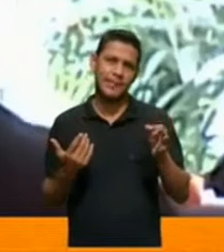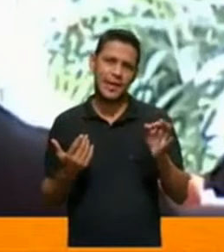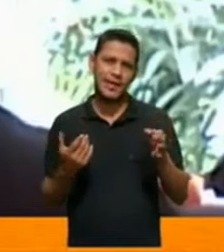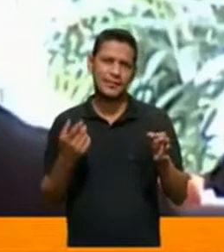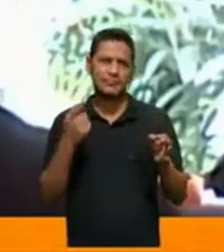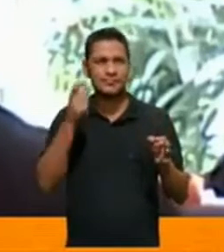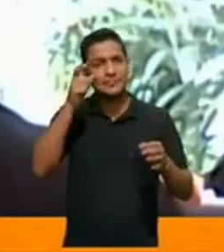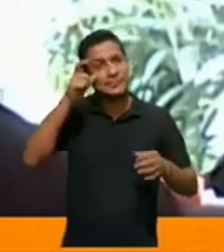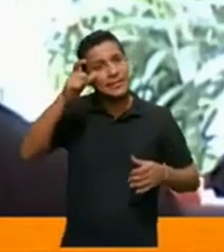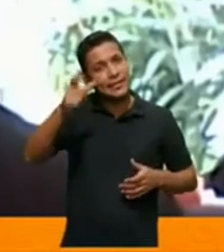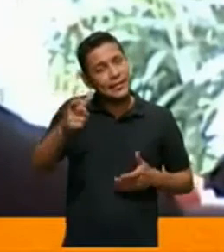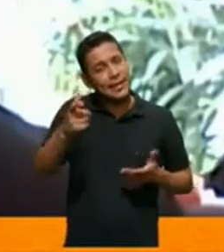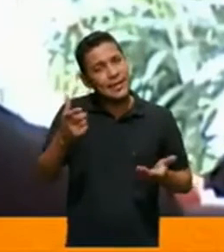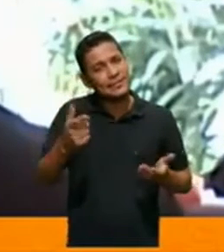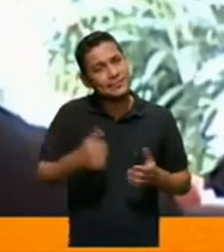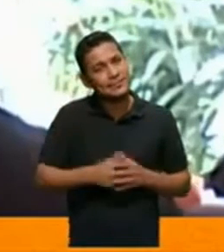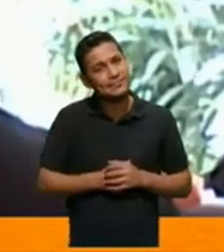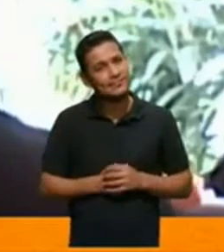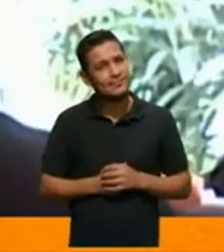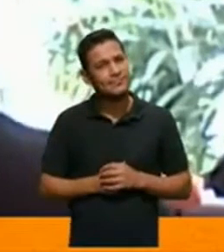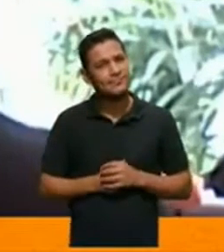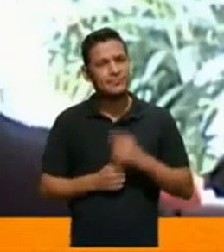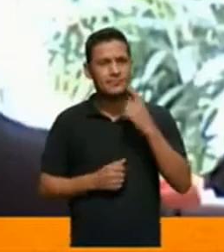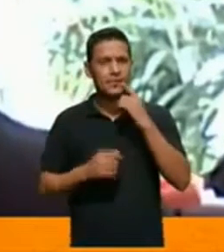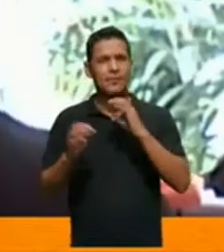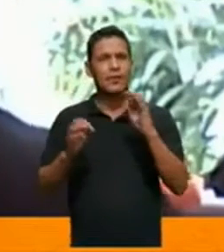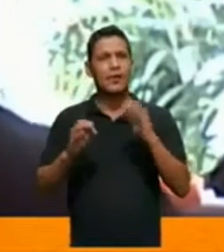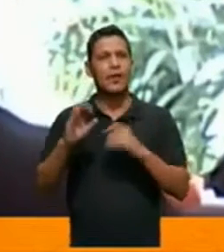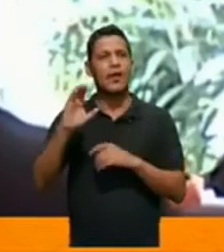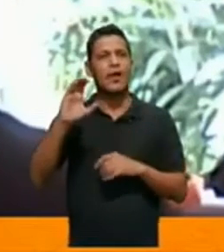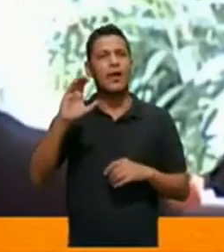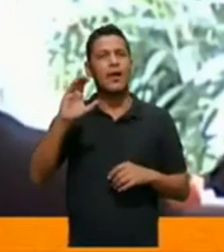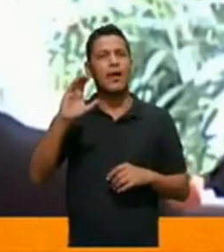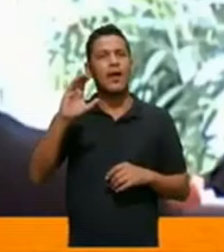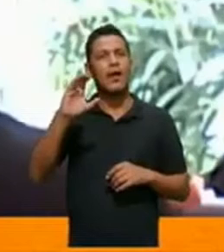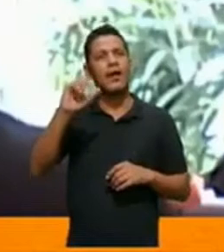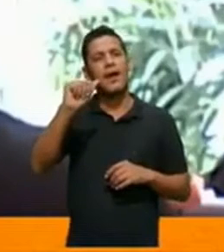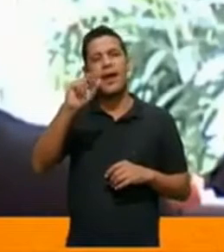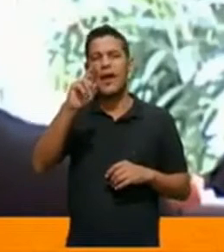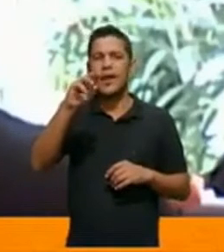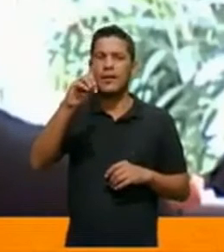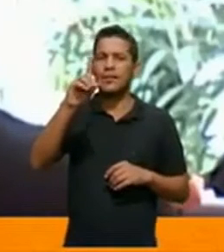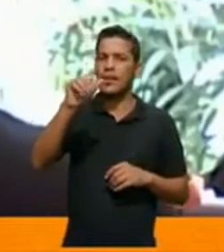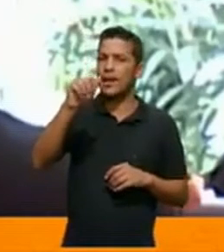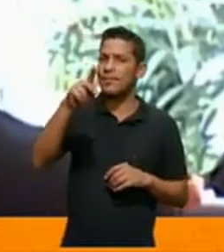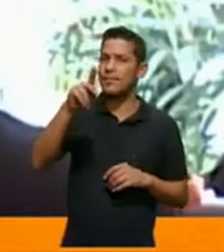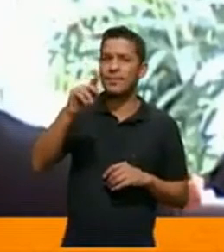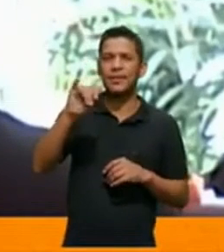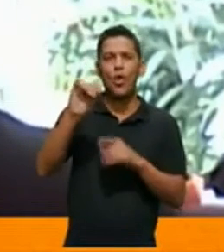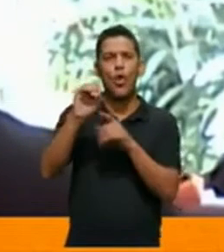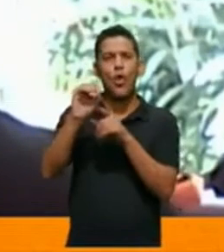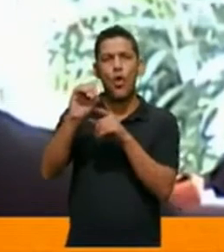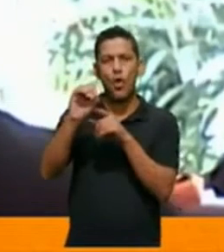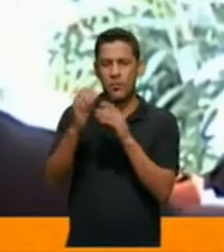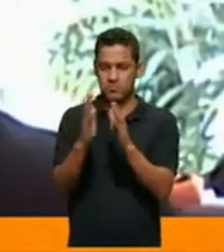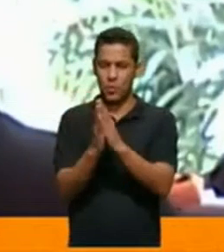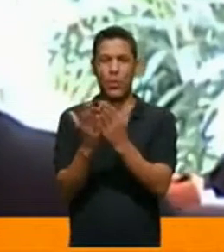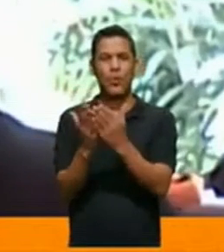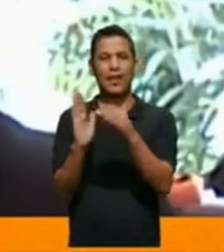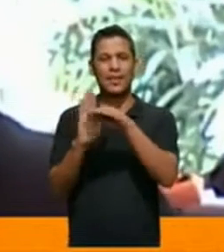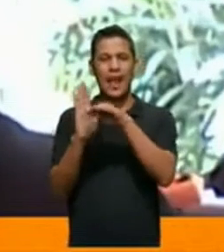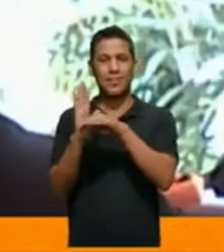a gente procurou fazer um cardápio aí de várias ideias com suas um grande Brand Store e para